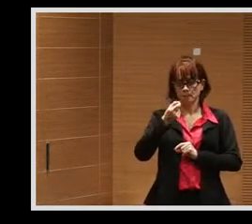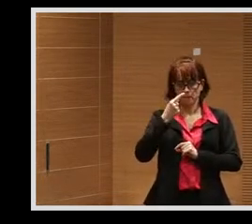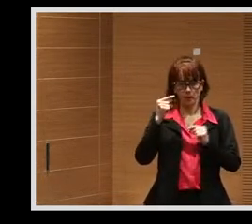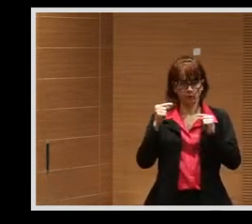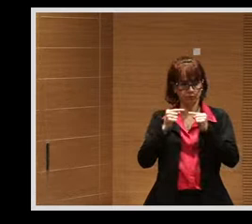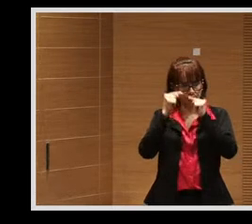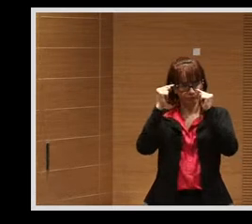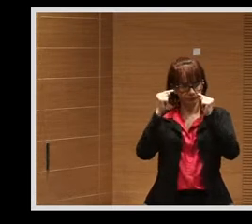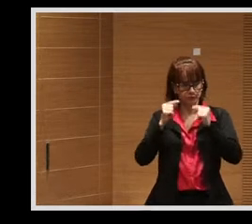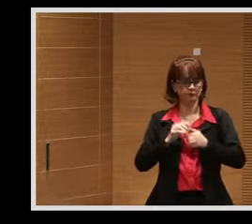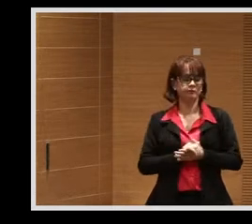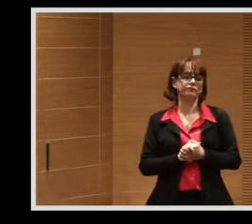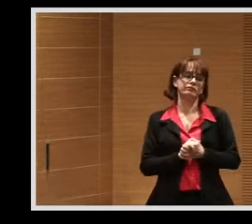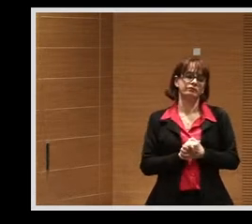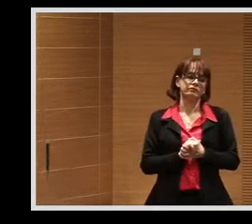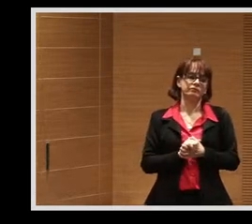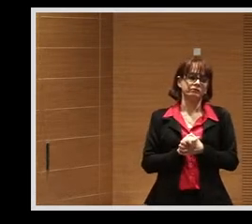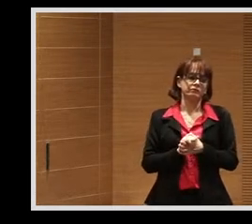dos antidepressivos.